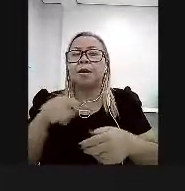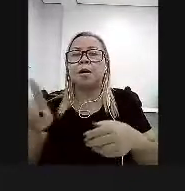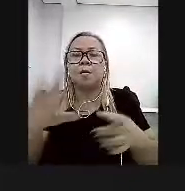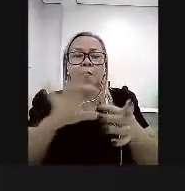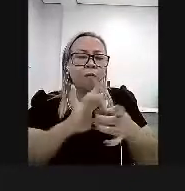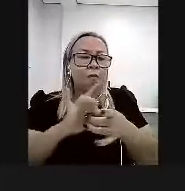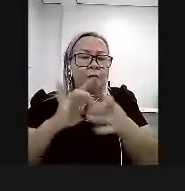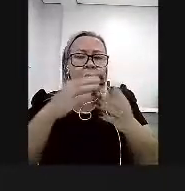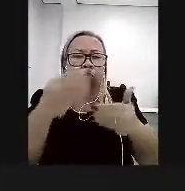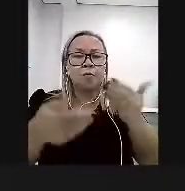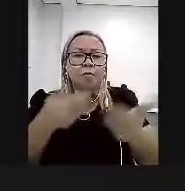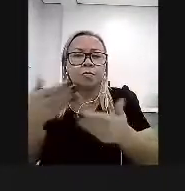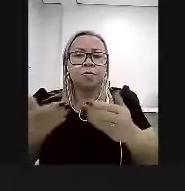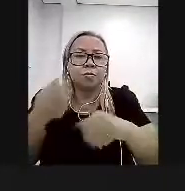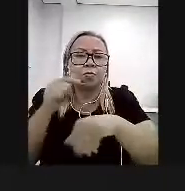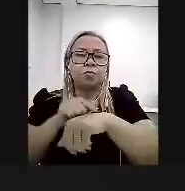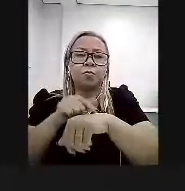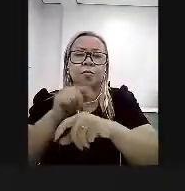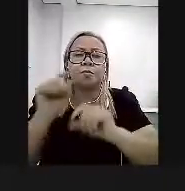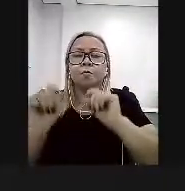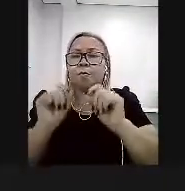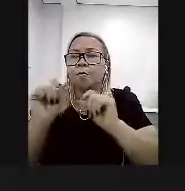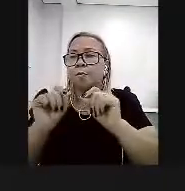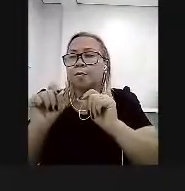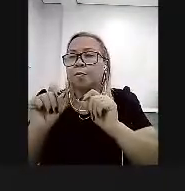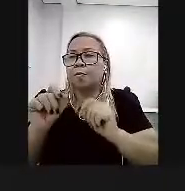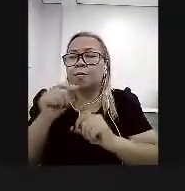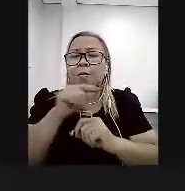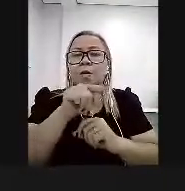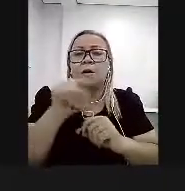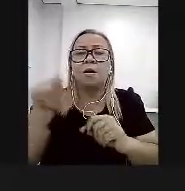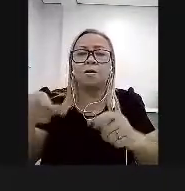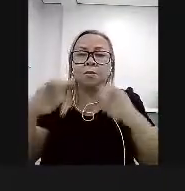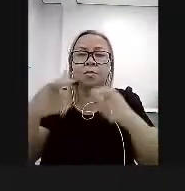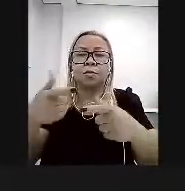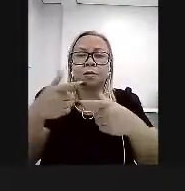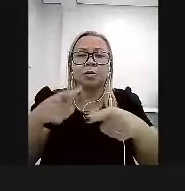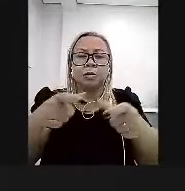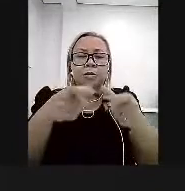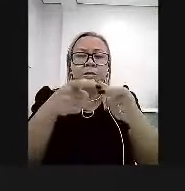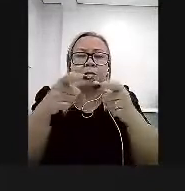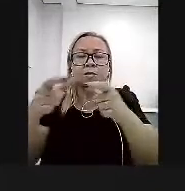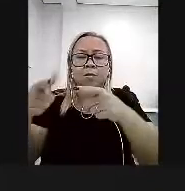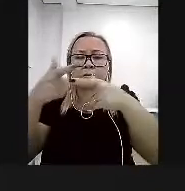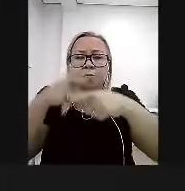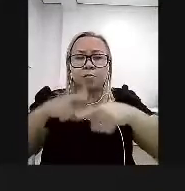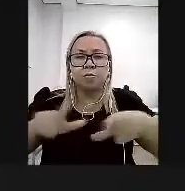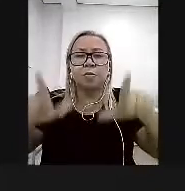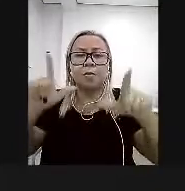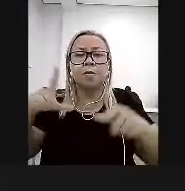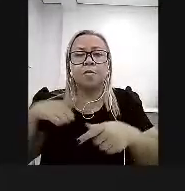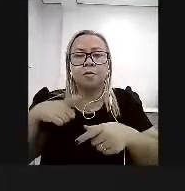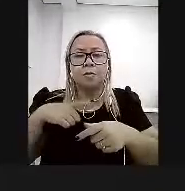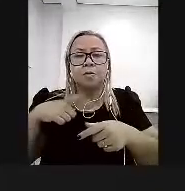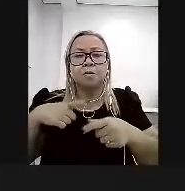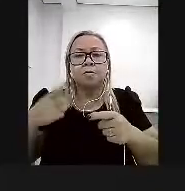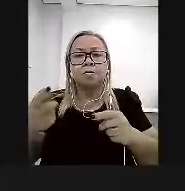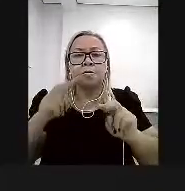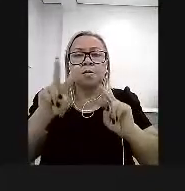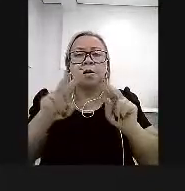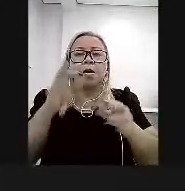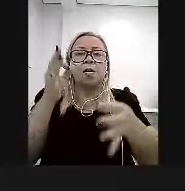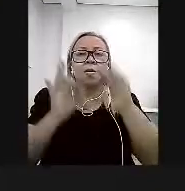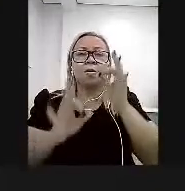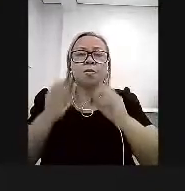outros momentos em que essas lacunas poderiam existir, inclusive, como, por exemplo, os ódios na justiça mais tarde,